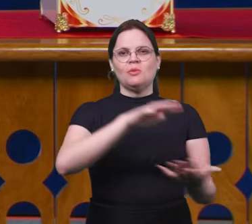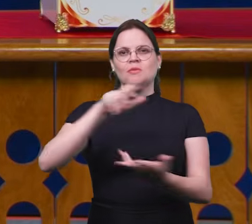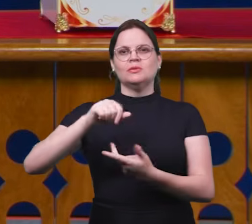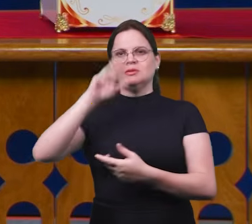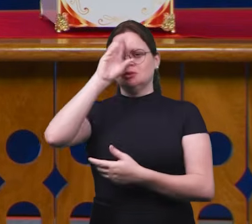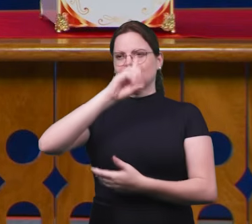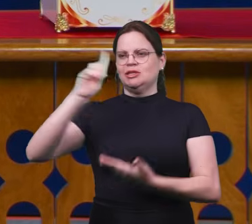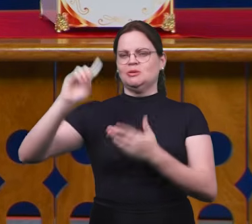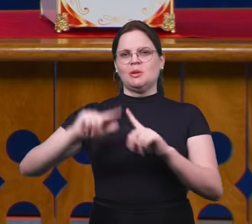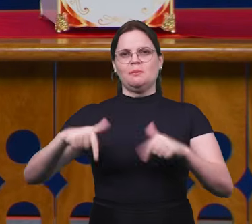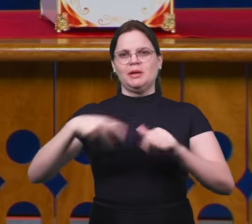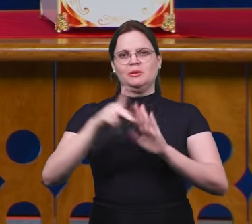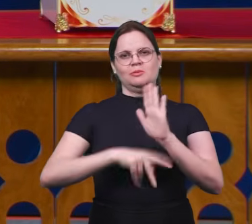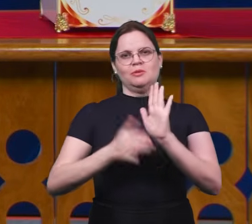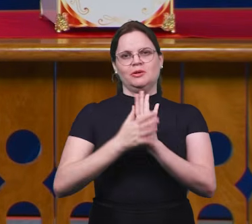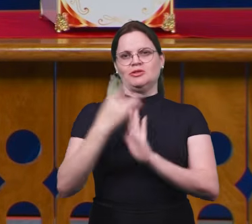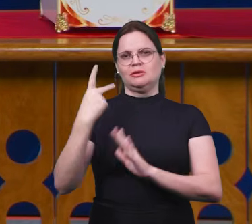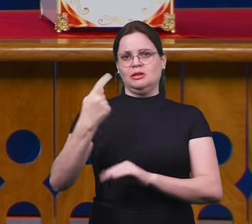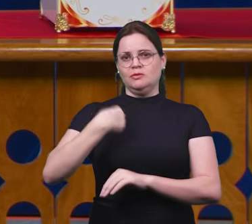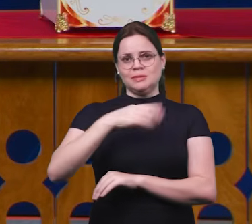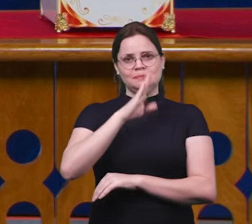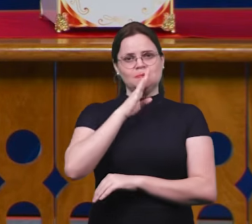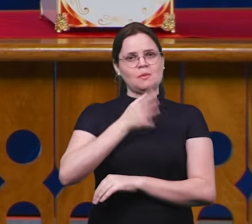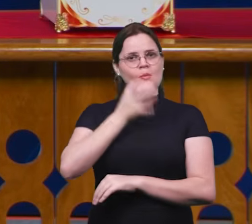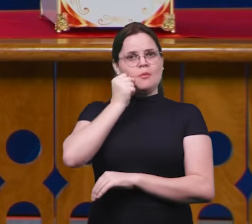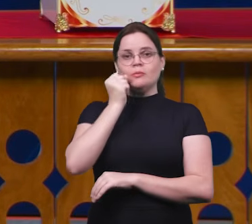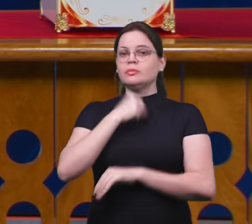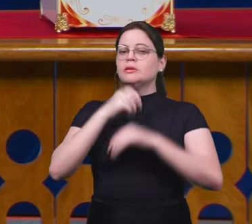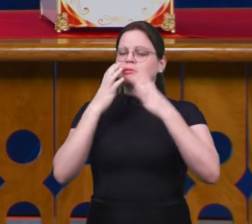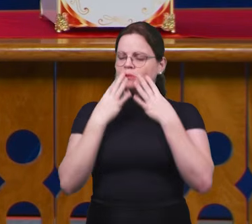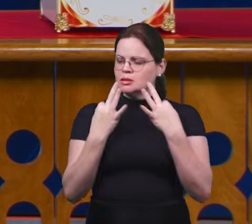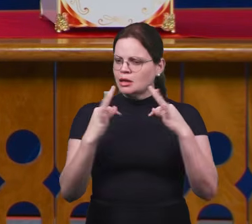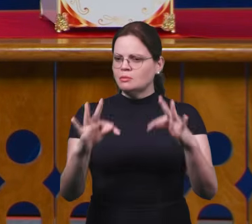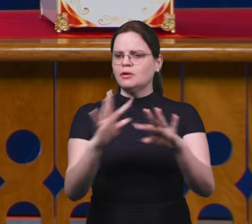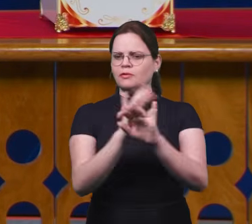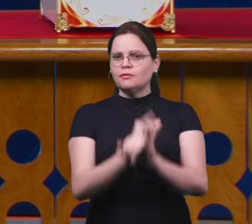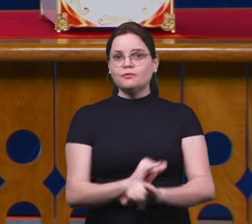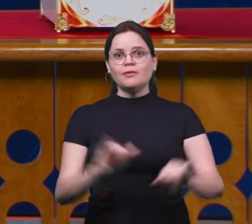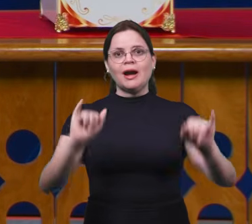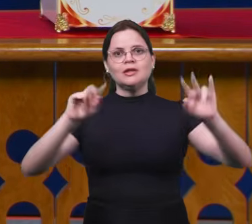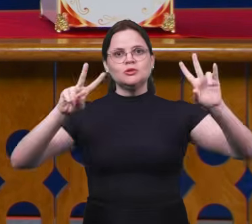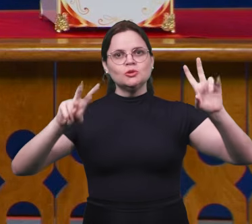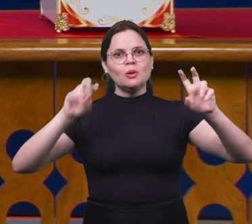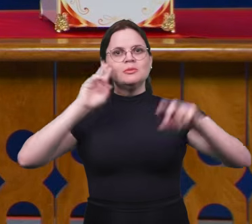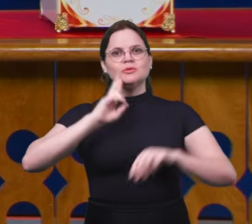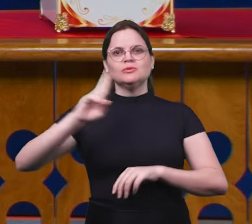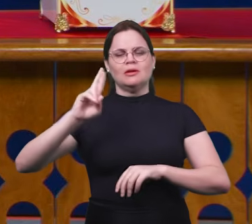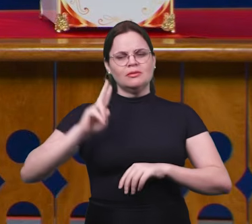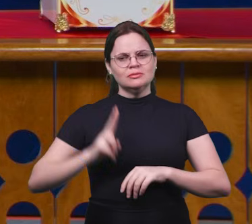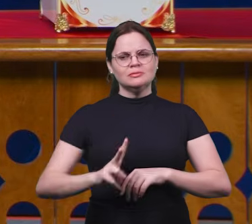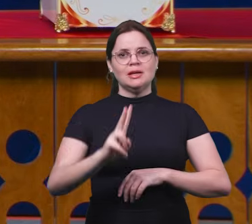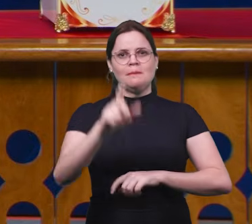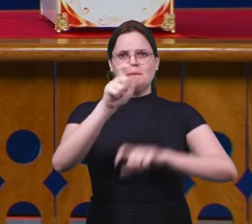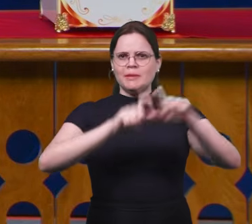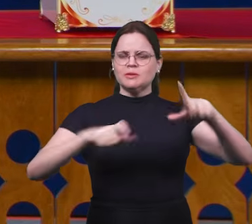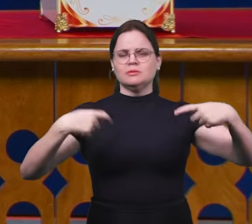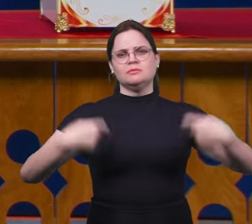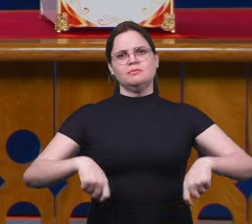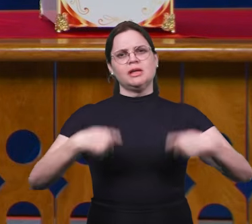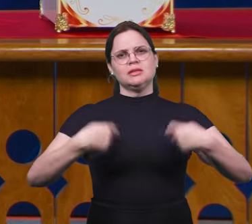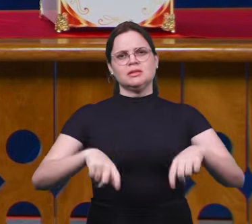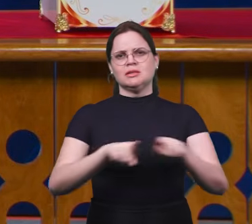nosso meio uma grande obra. Não se cale, testemunhe, fale do Senhor. Muitas vidas estão